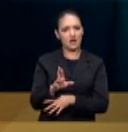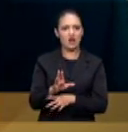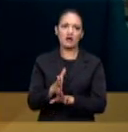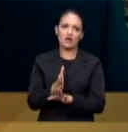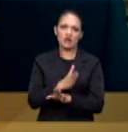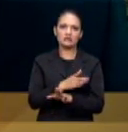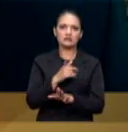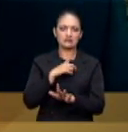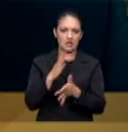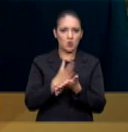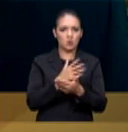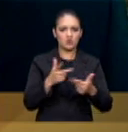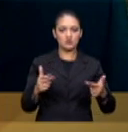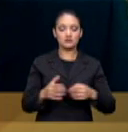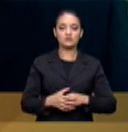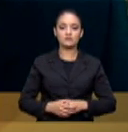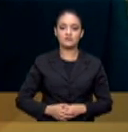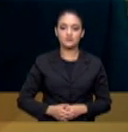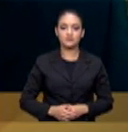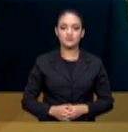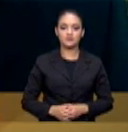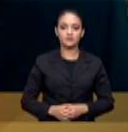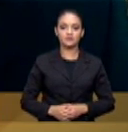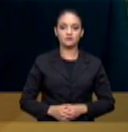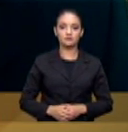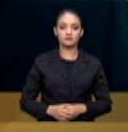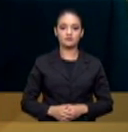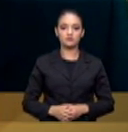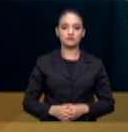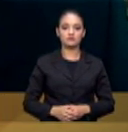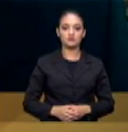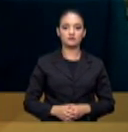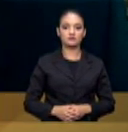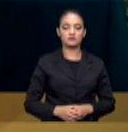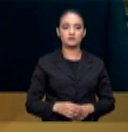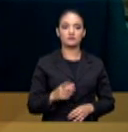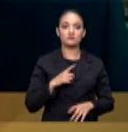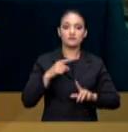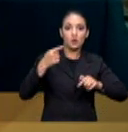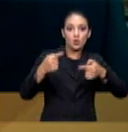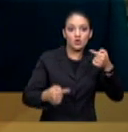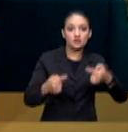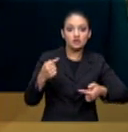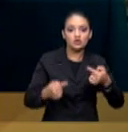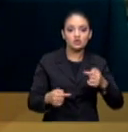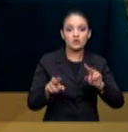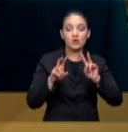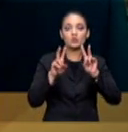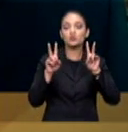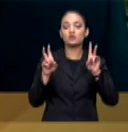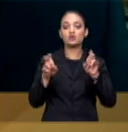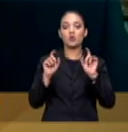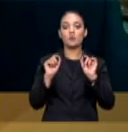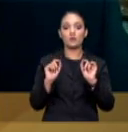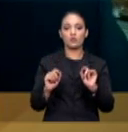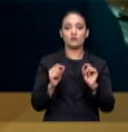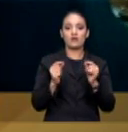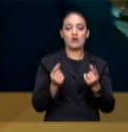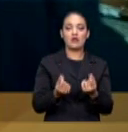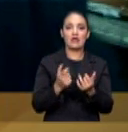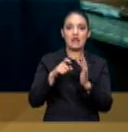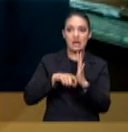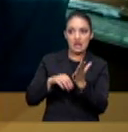né? Faz sem jogo discussão sobre a repartição de